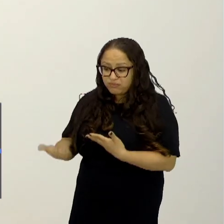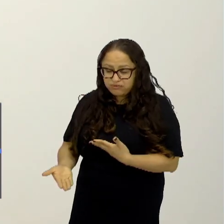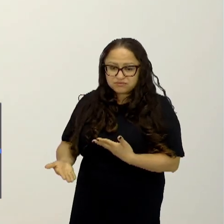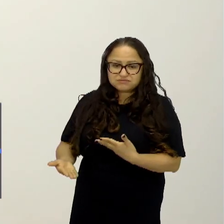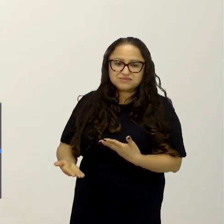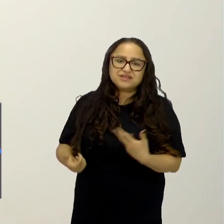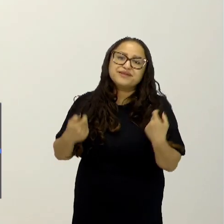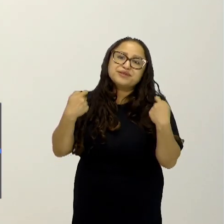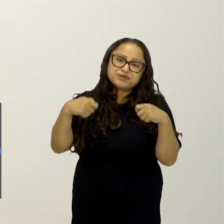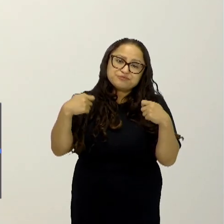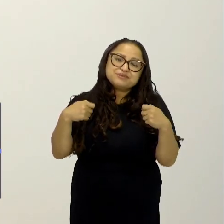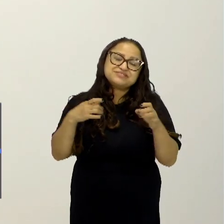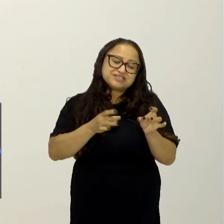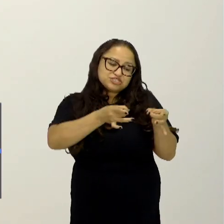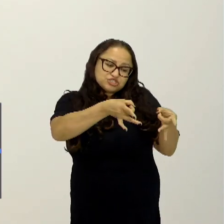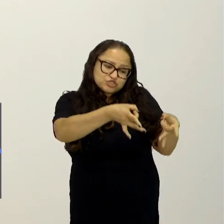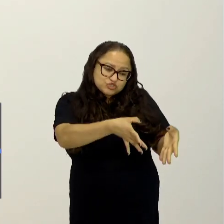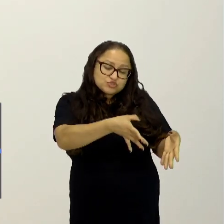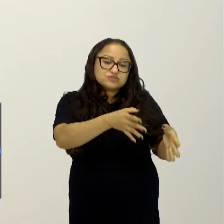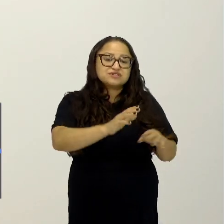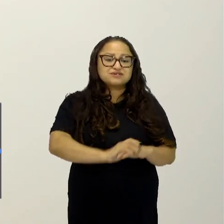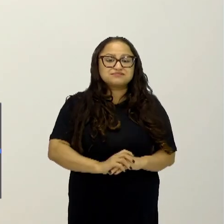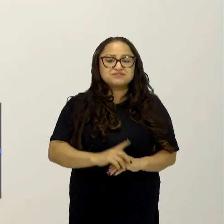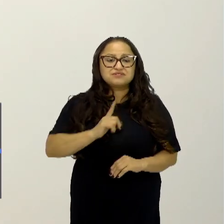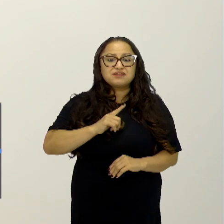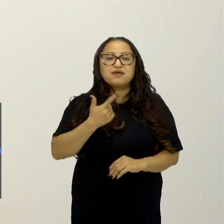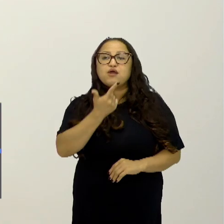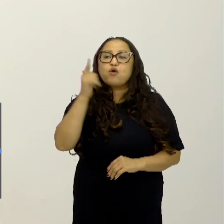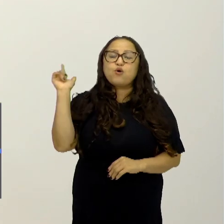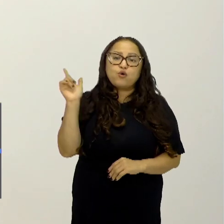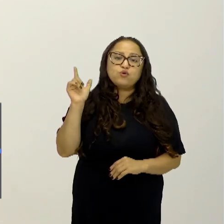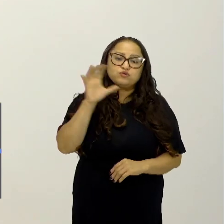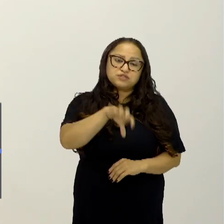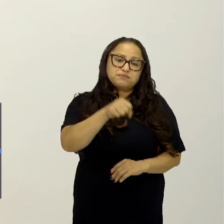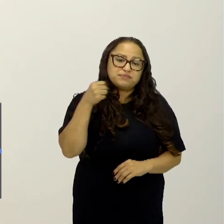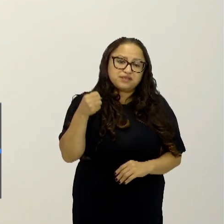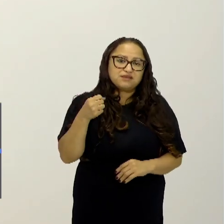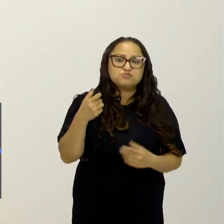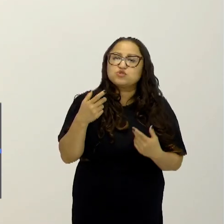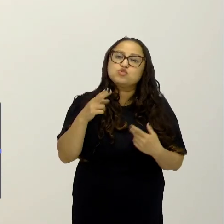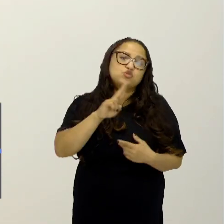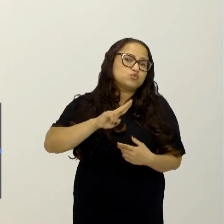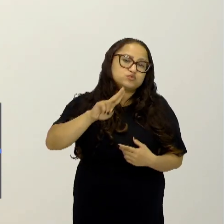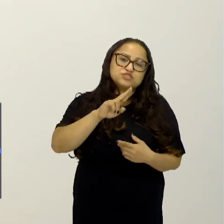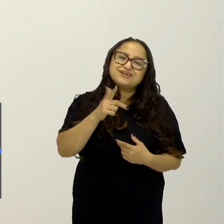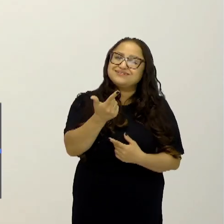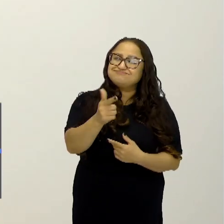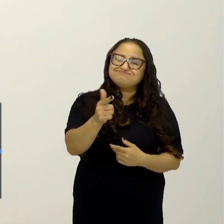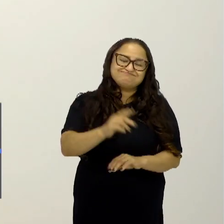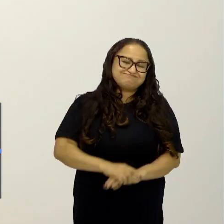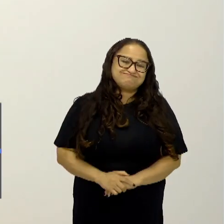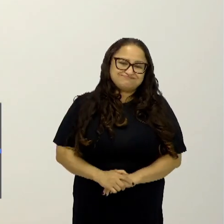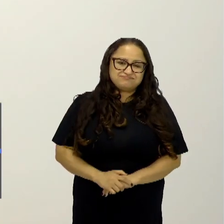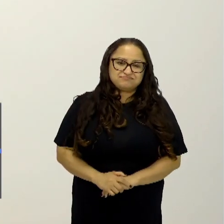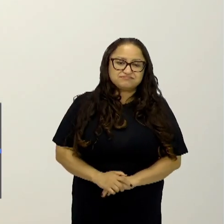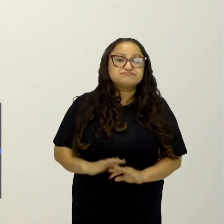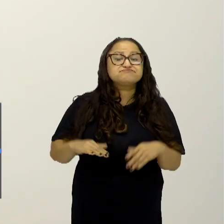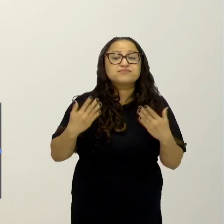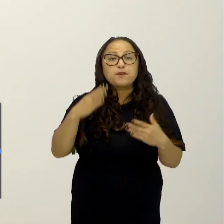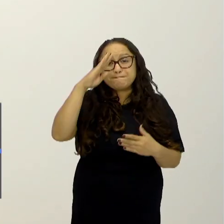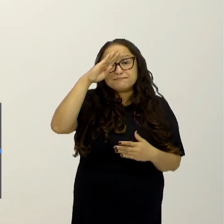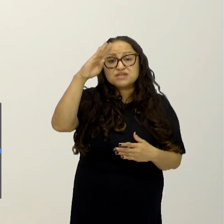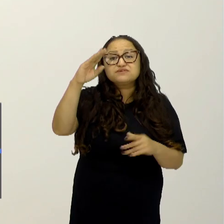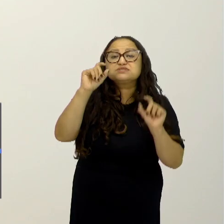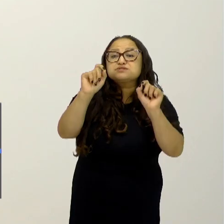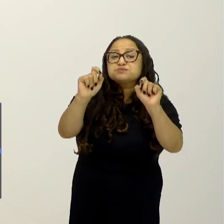que jogar a máscara no lixo e pegar uma outra máscara, porque não tinha mais condições de usá-la. Então, é nesse sentido. Esse